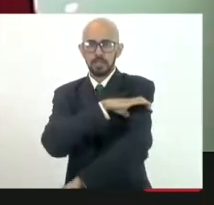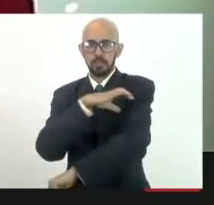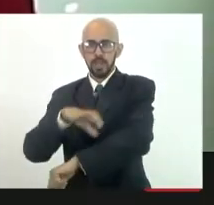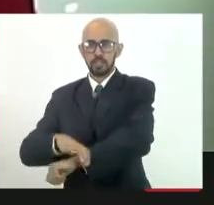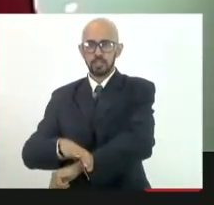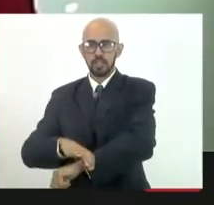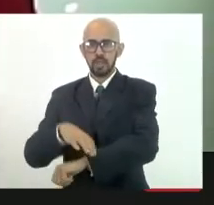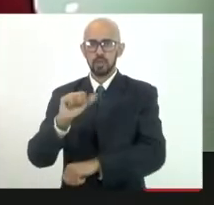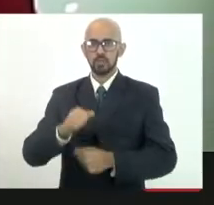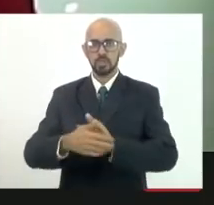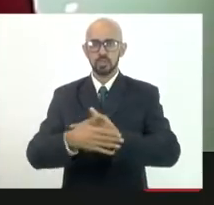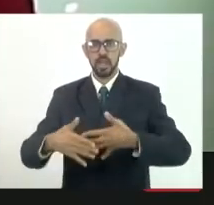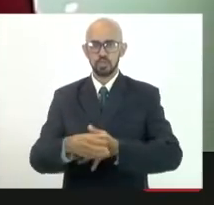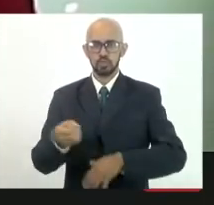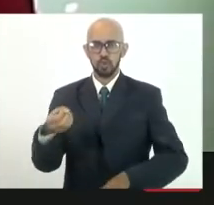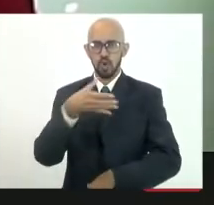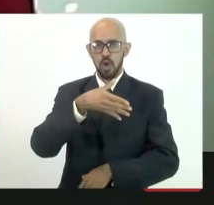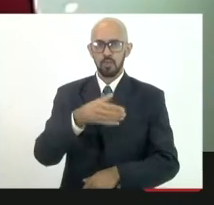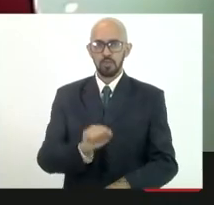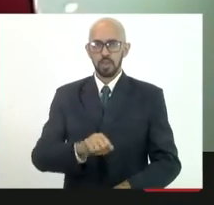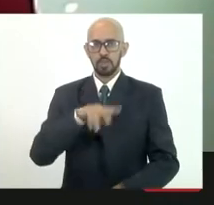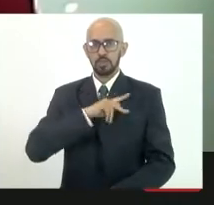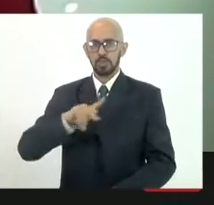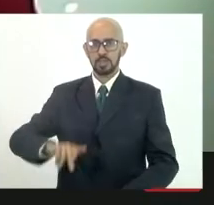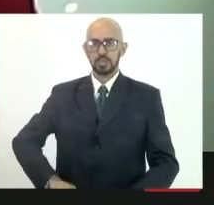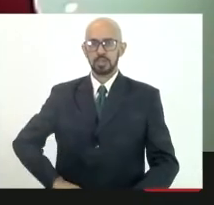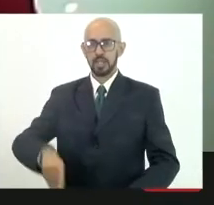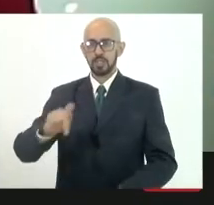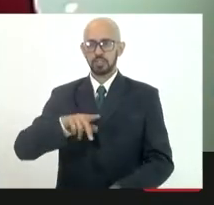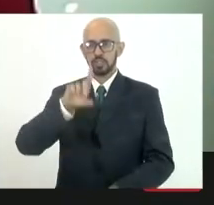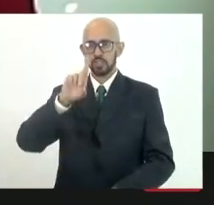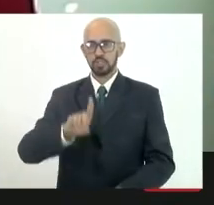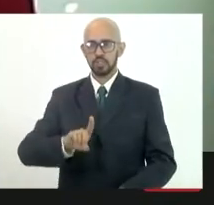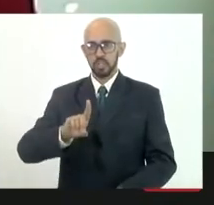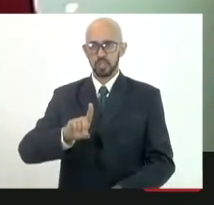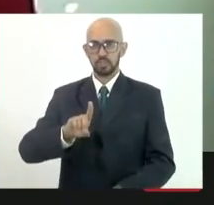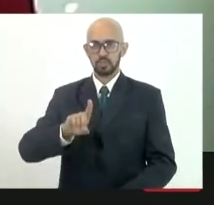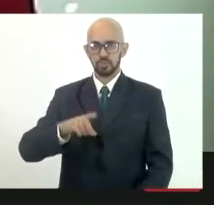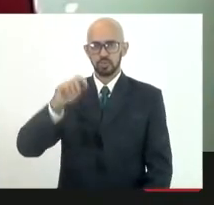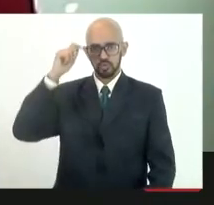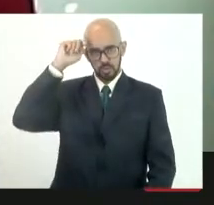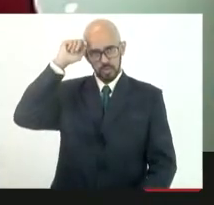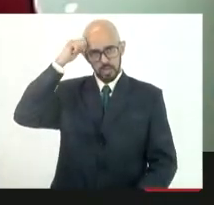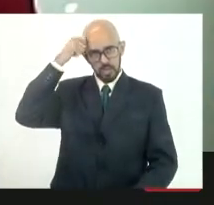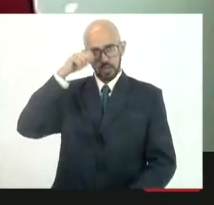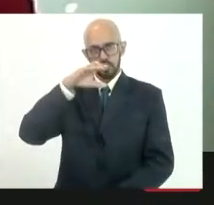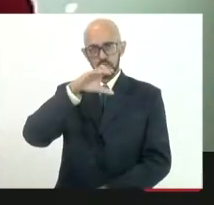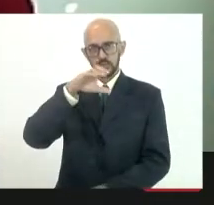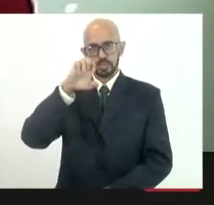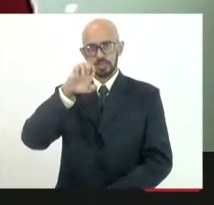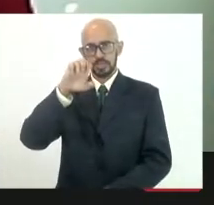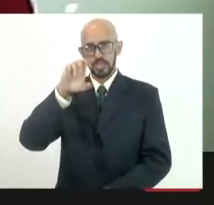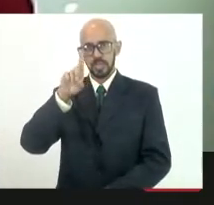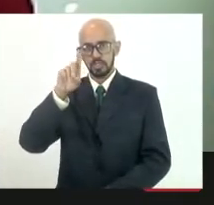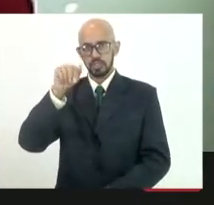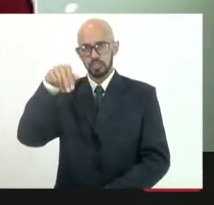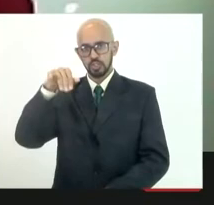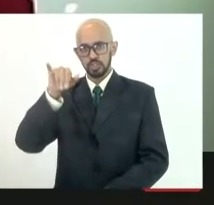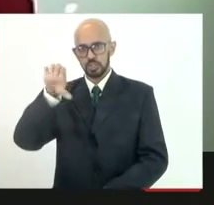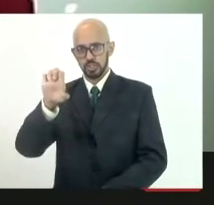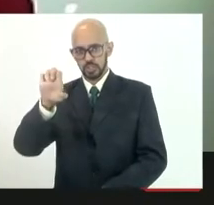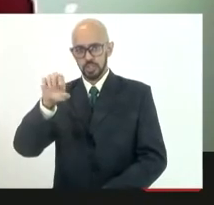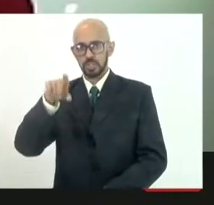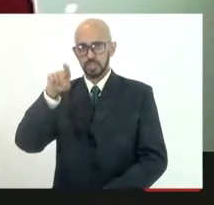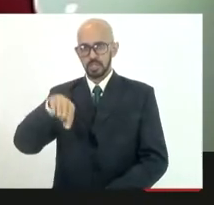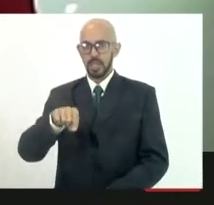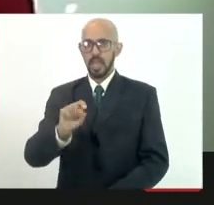do presidente do Conselho Estadual de Direitos do Negro, Cedine, Dr. Luiz Eduardo Oliveira, também Negrogum.